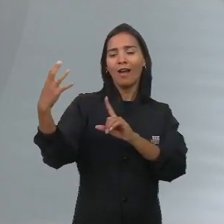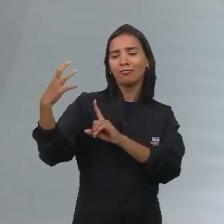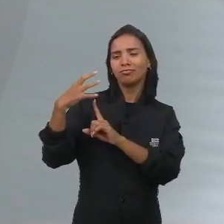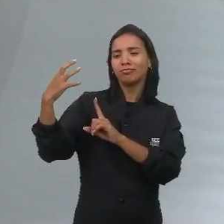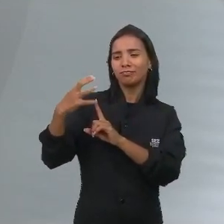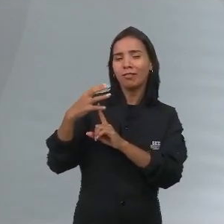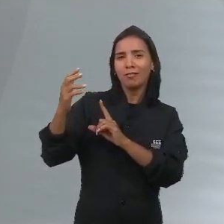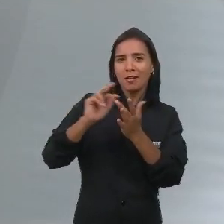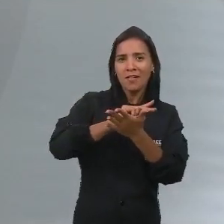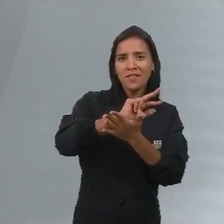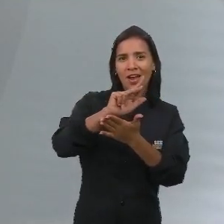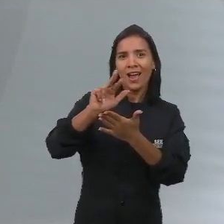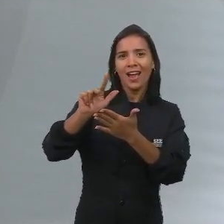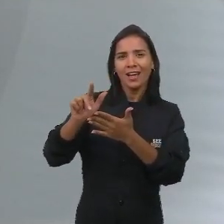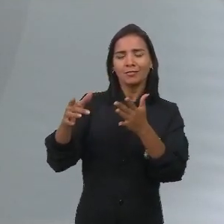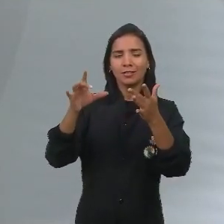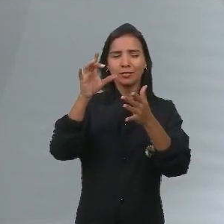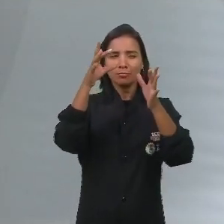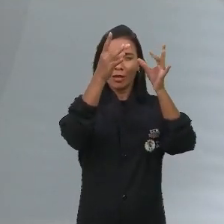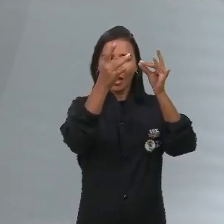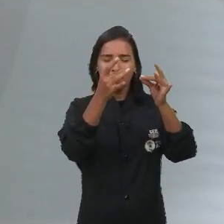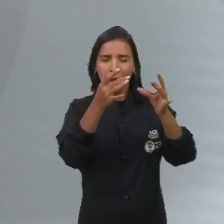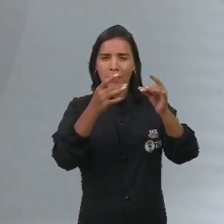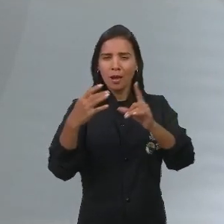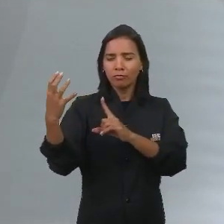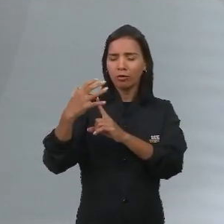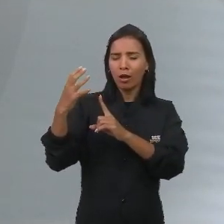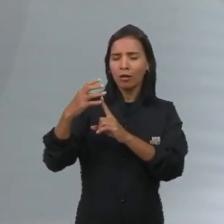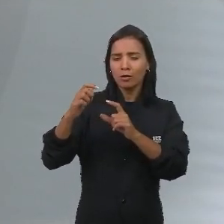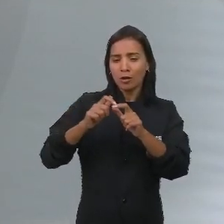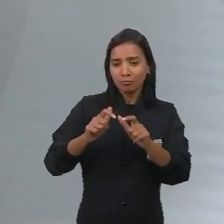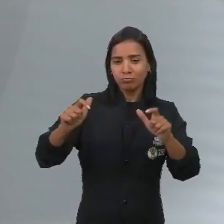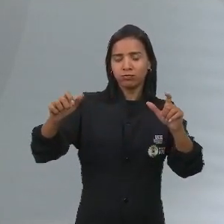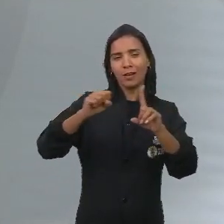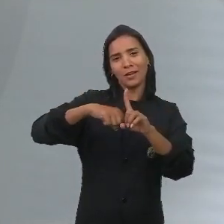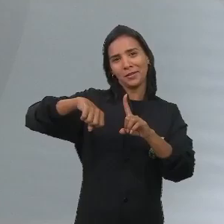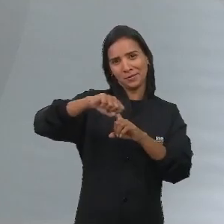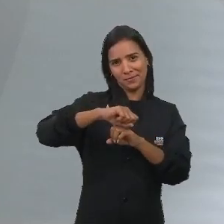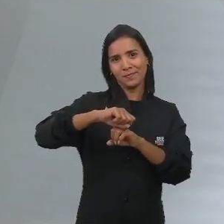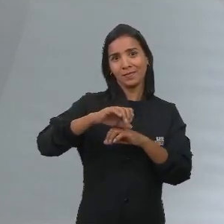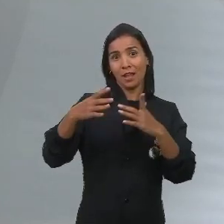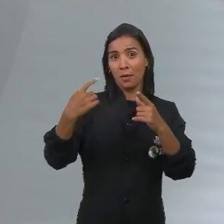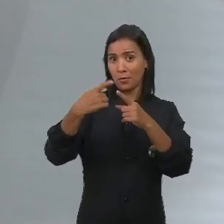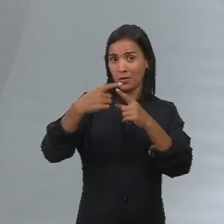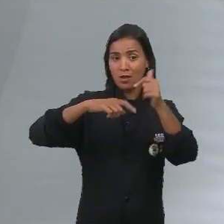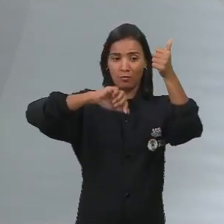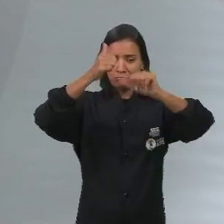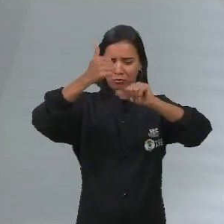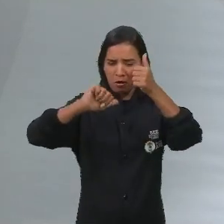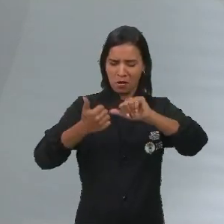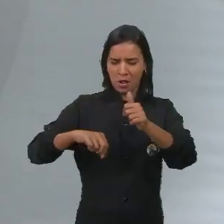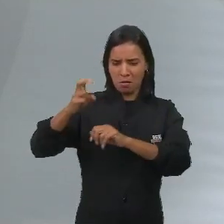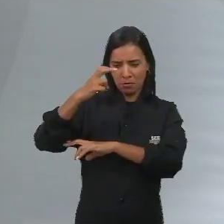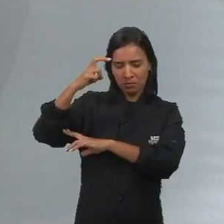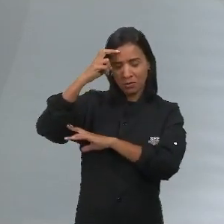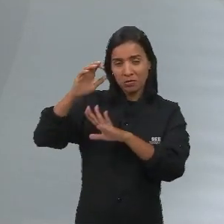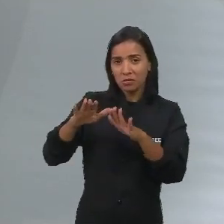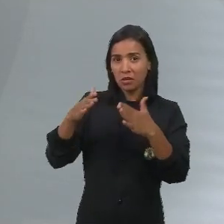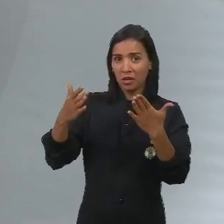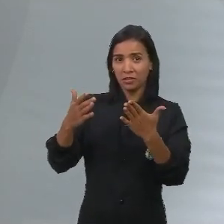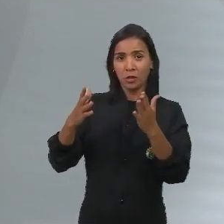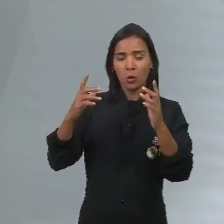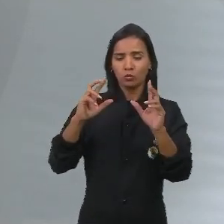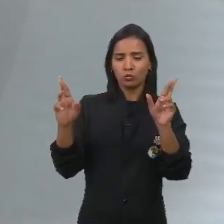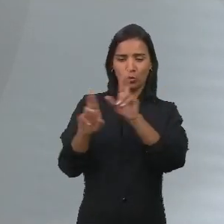macro no contexto mais social Lembrando que o social vai ser relevante porque a gente tá fazendo análise cultural Então são todas relações